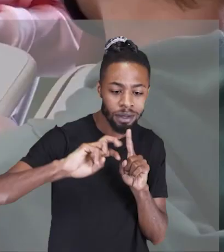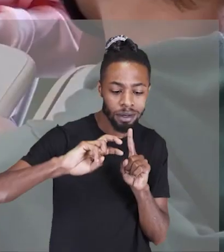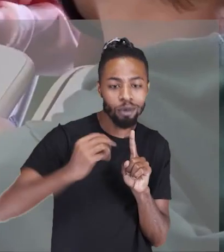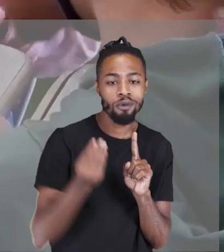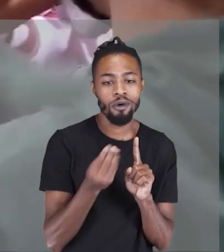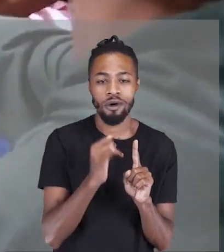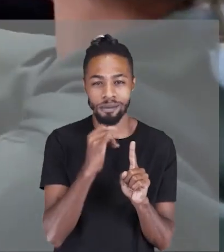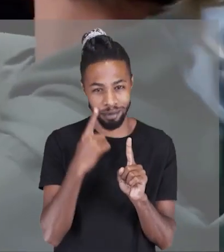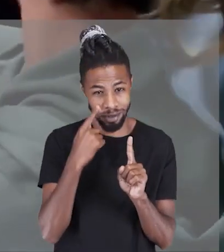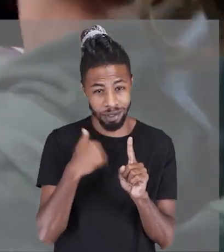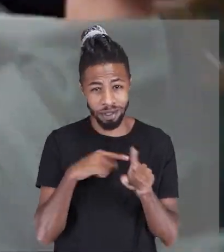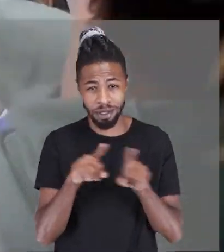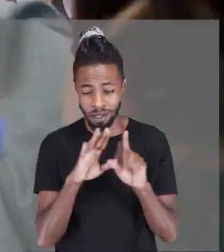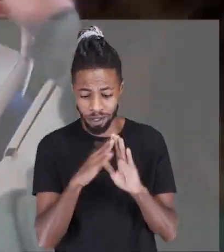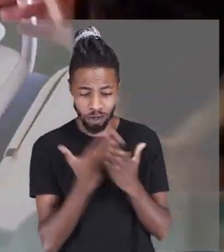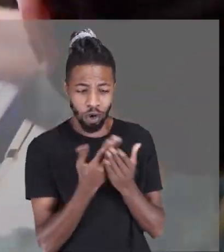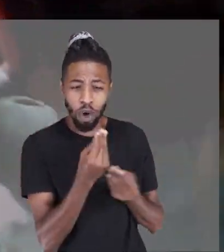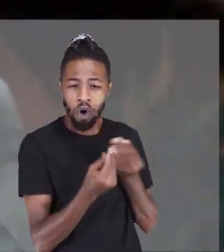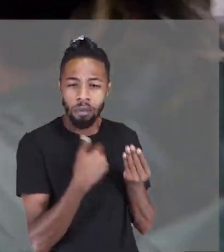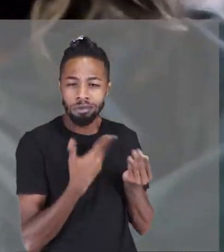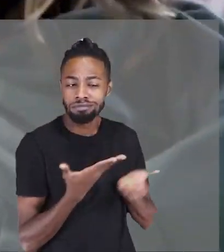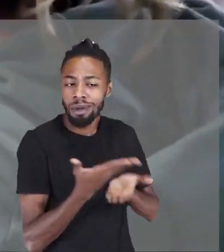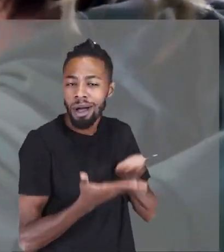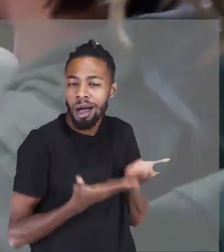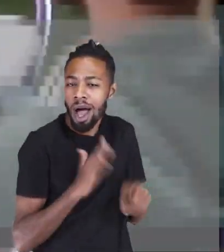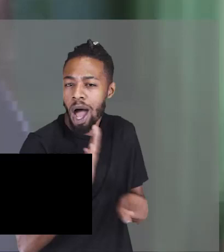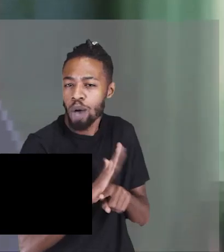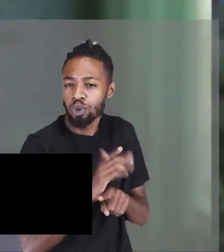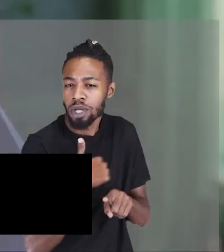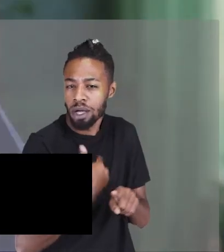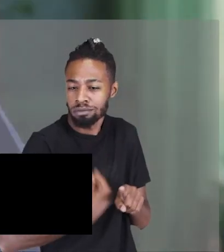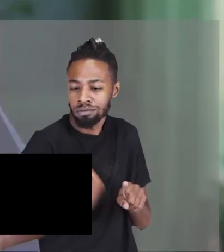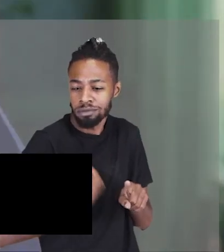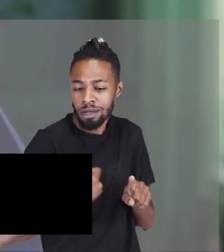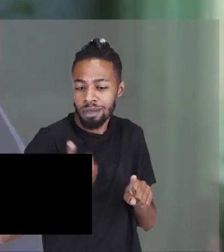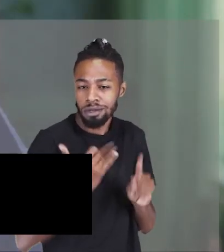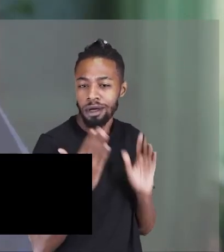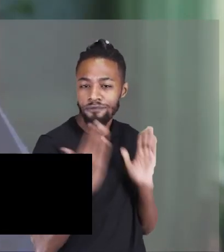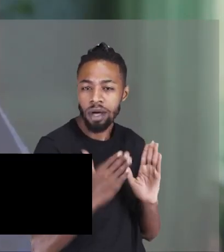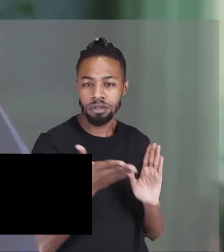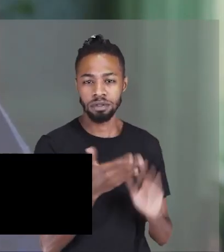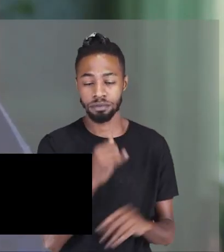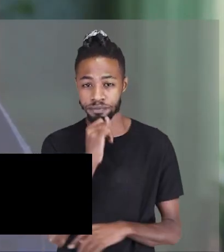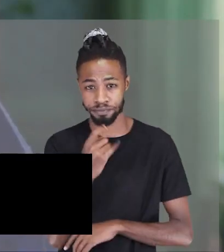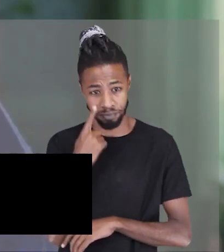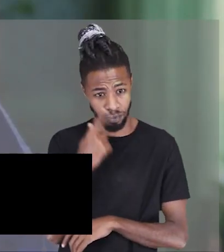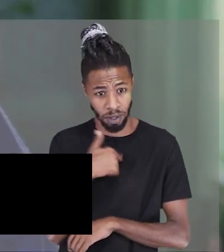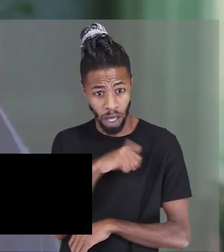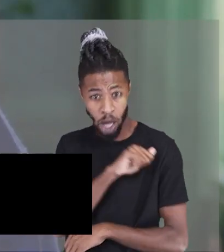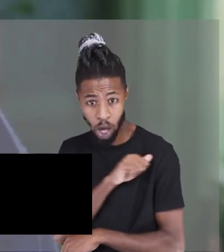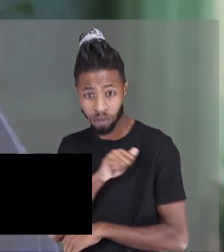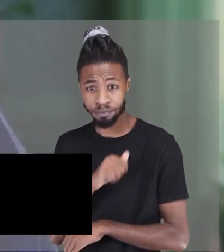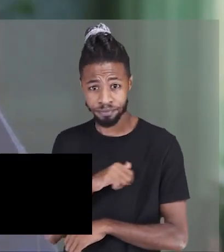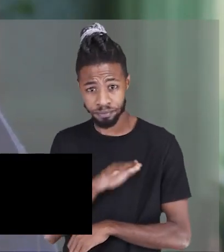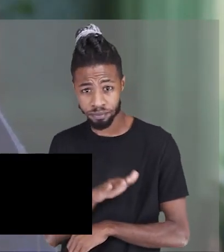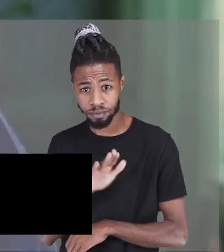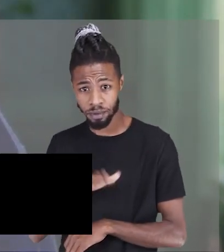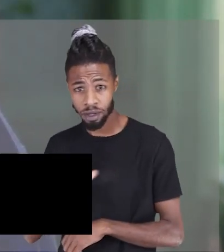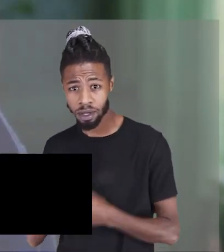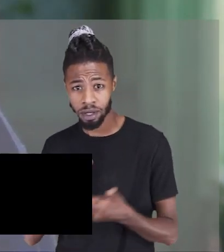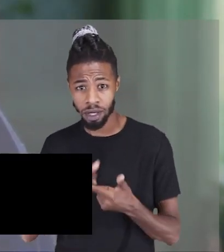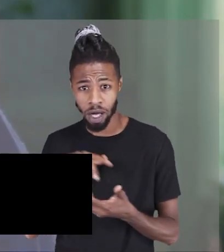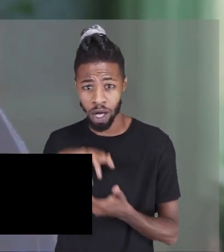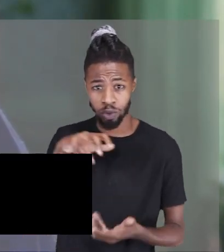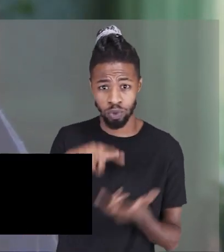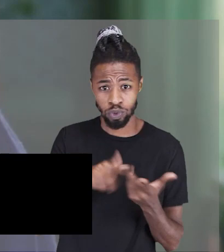percebidos? E a escola? Como ela lida com esse período da vida? Você sente criança, adulto,